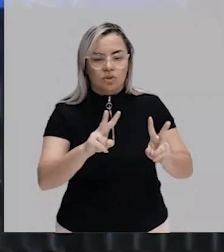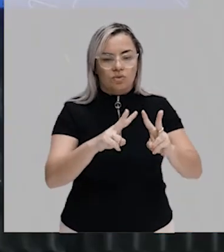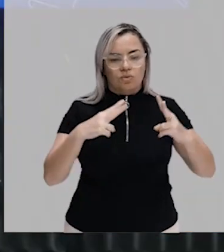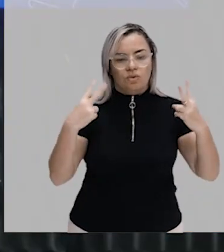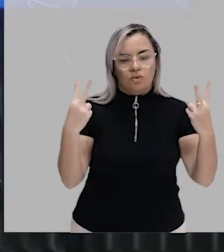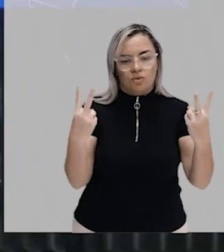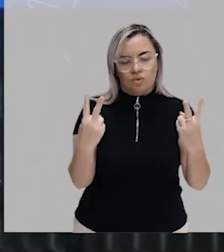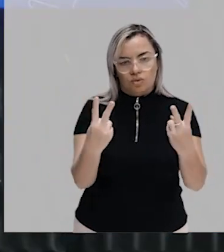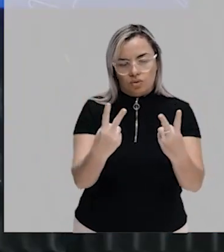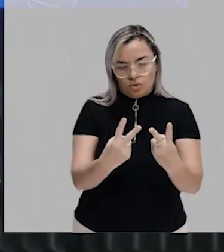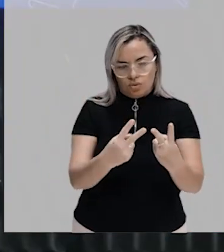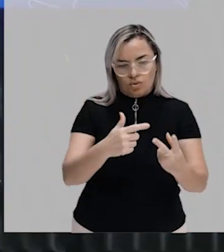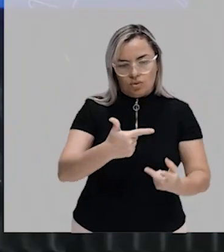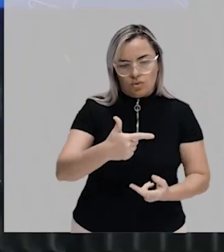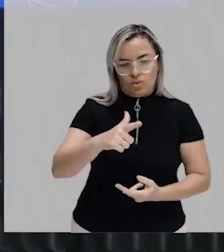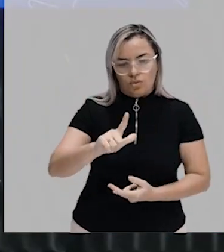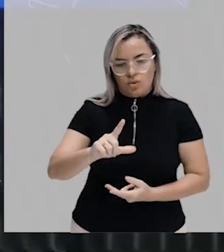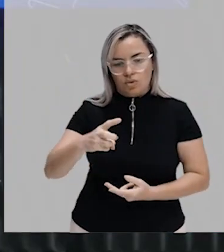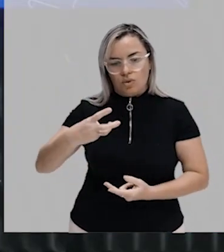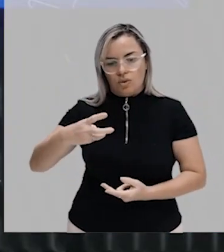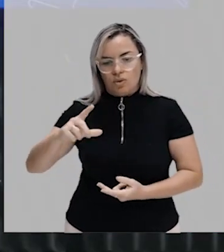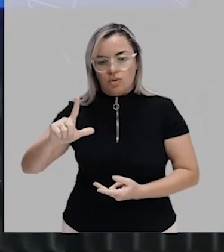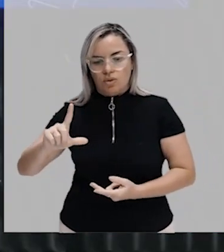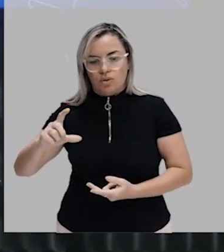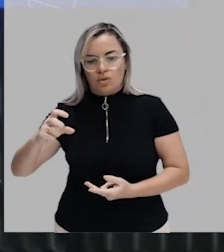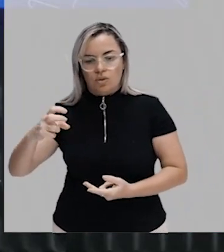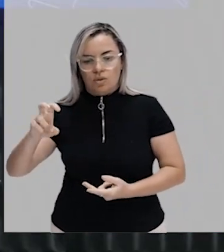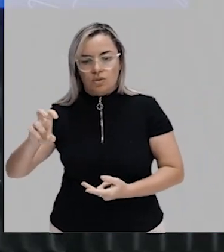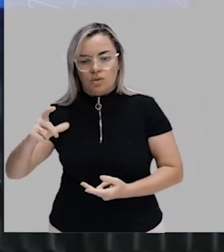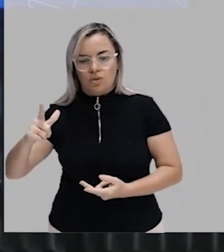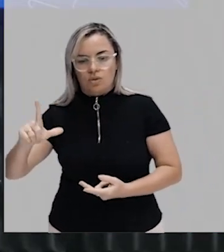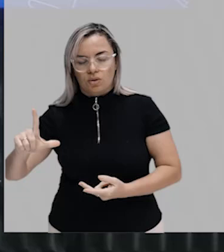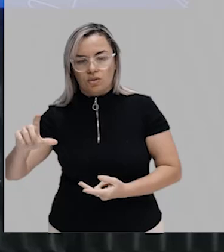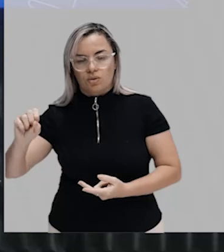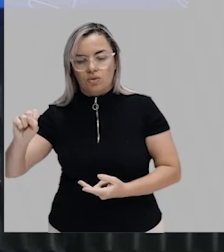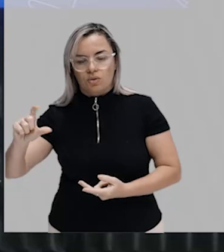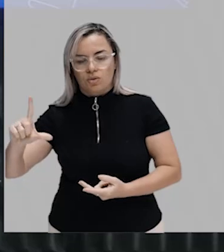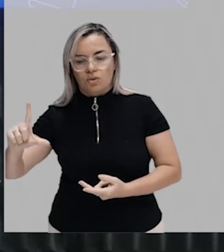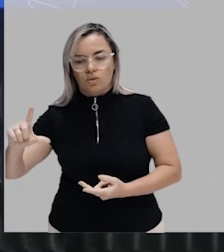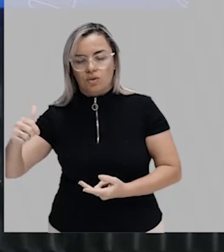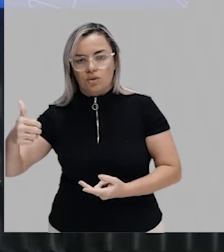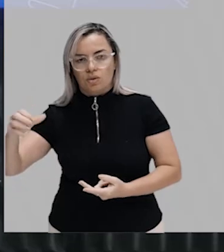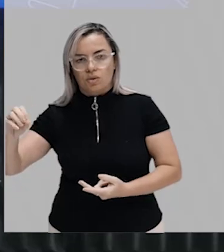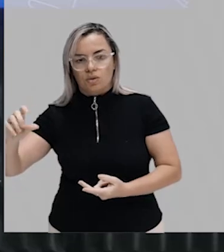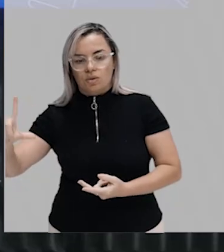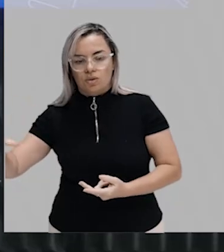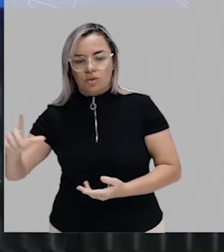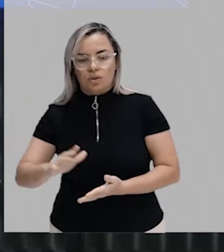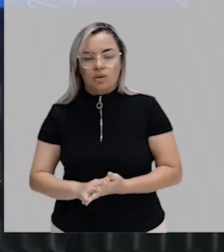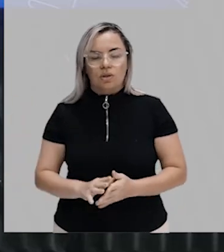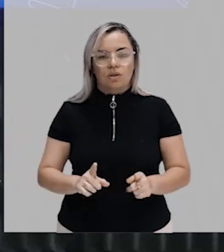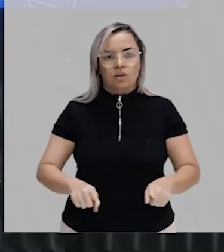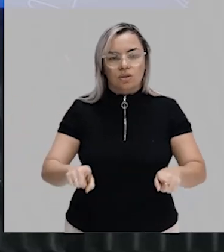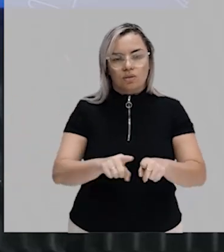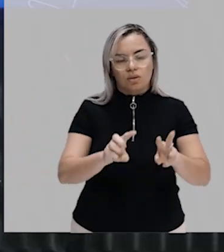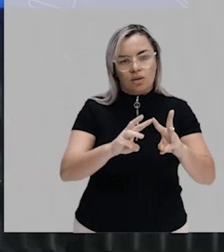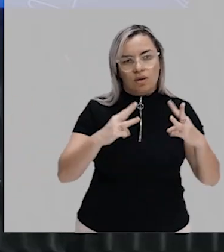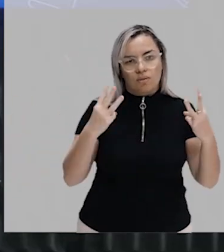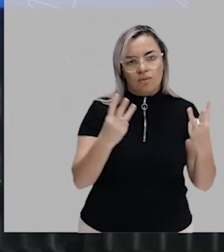volume, certo? 2 litros, 3 litros, 5, 8 e 10 litros. E também nós temos a massa do